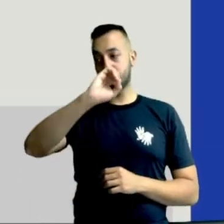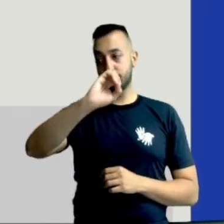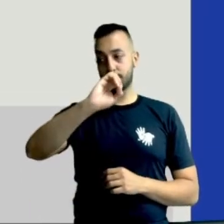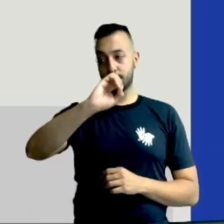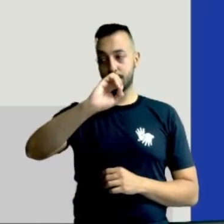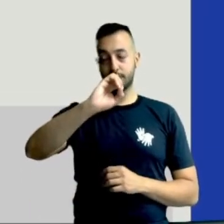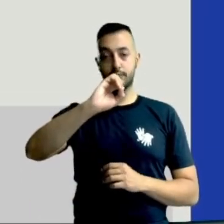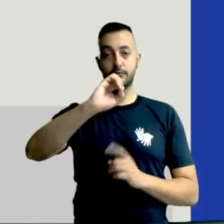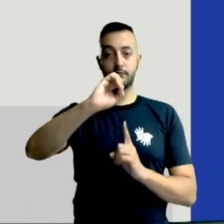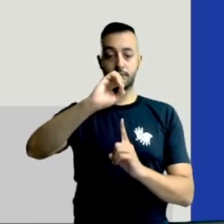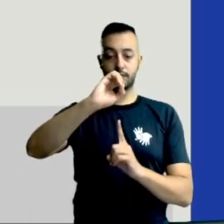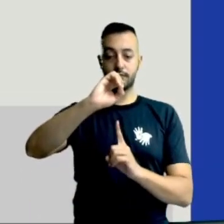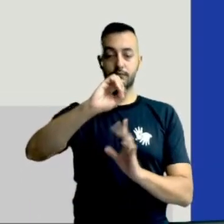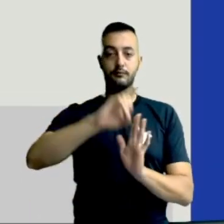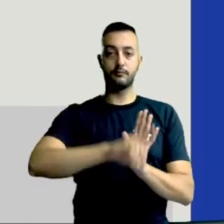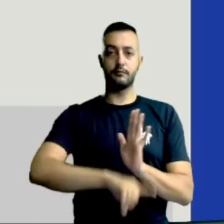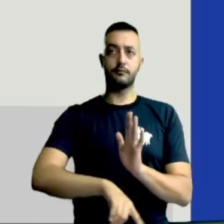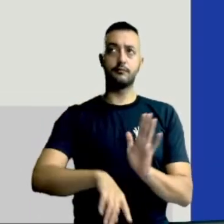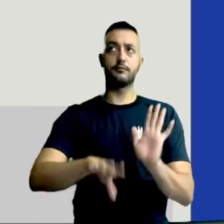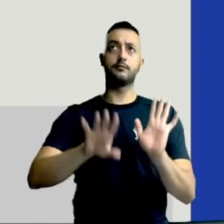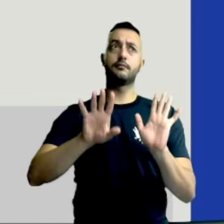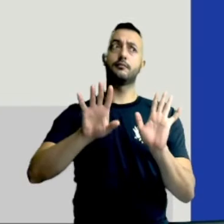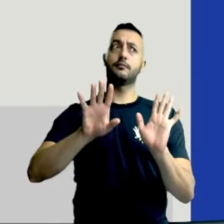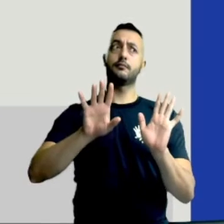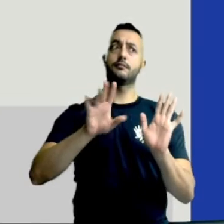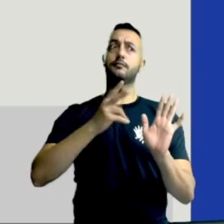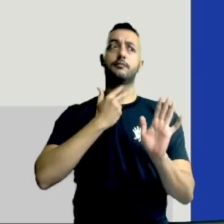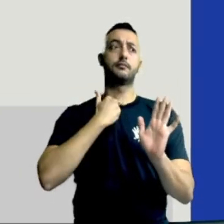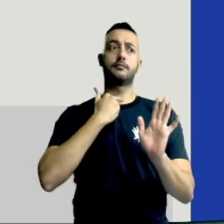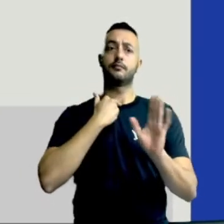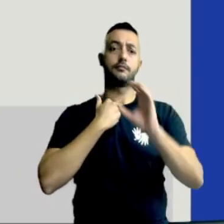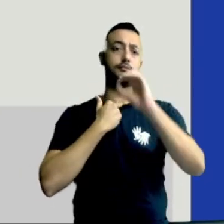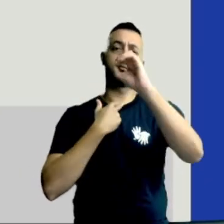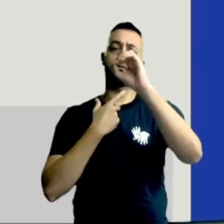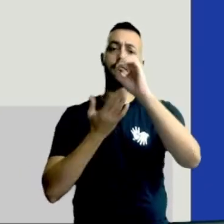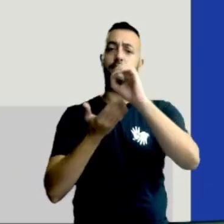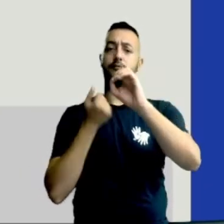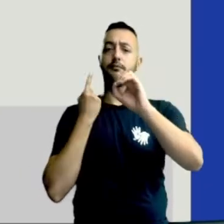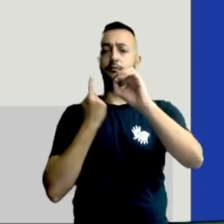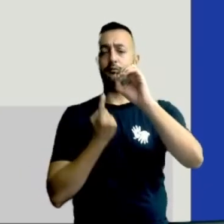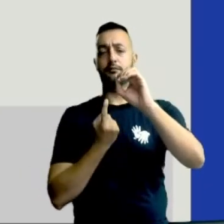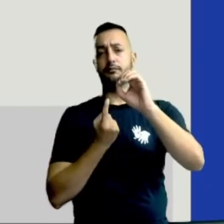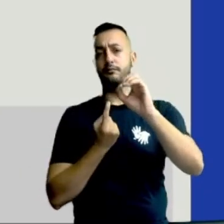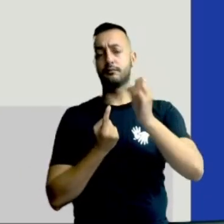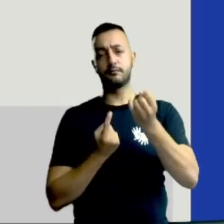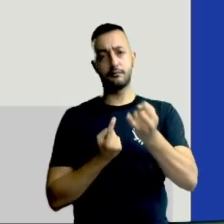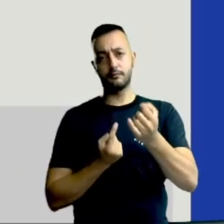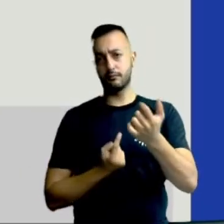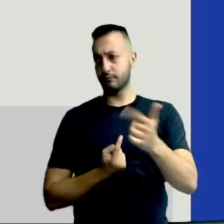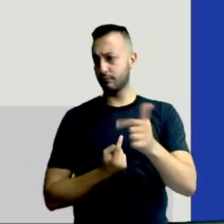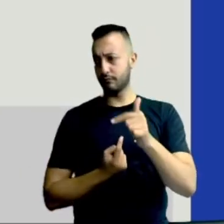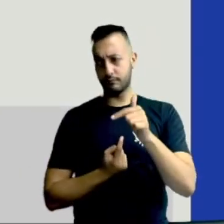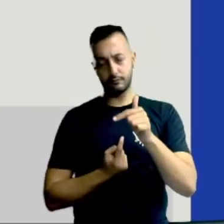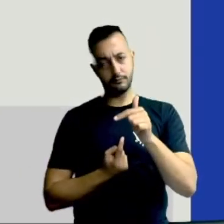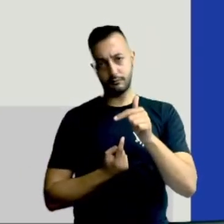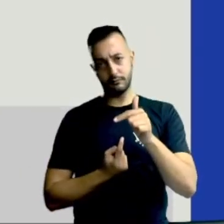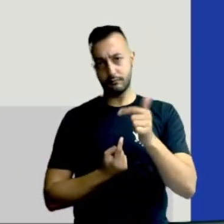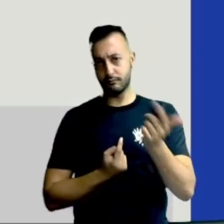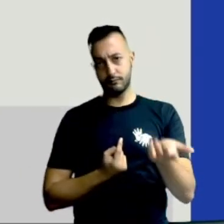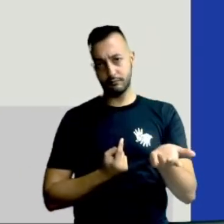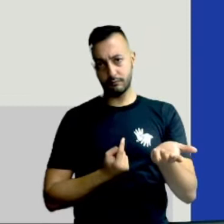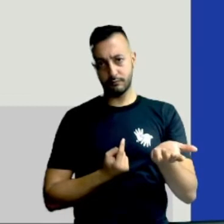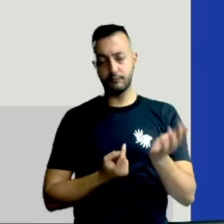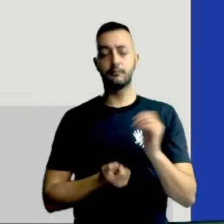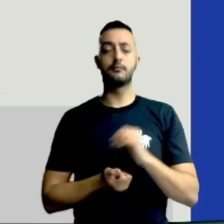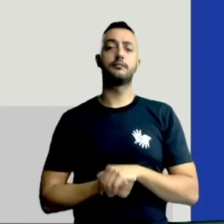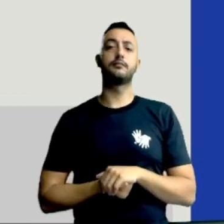1. Ops, professora, eu não posso tirar 1 de 0. Se eu não tenho nenhuma quantidade, eu não posso tirar a quantidade dali,